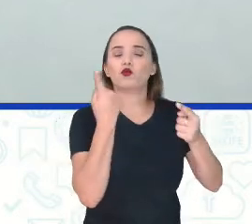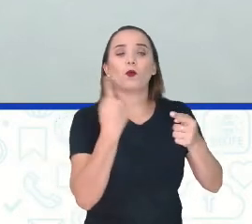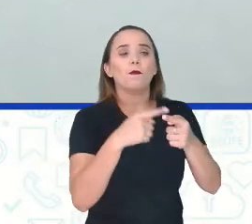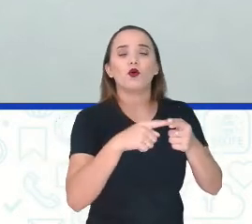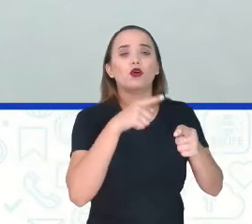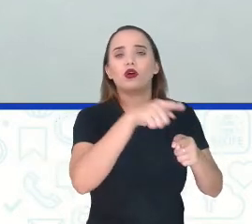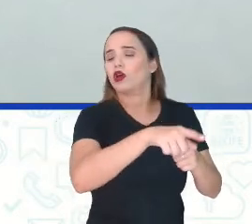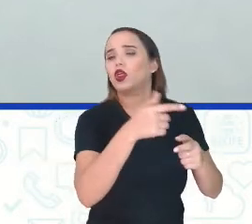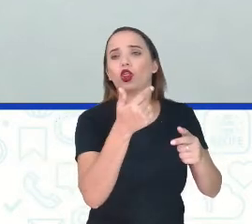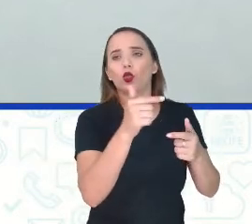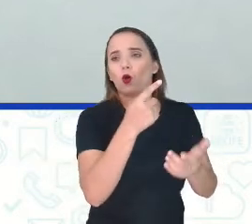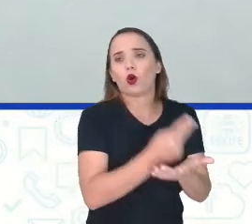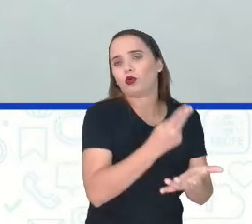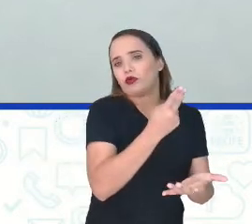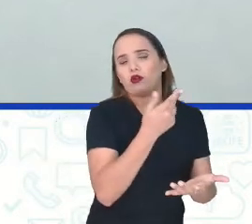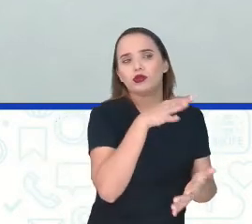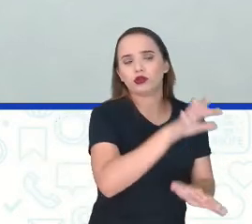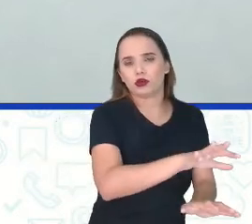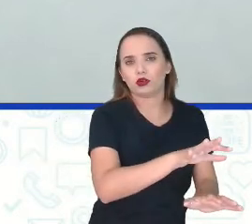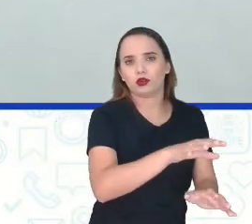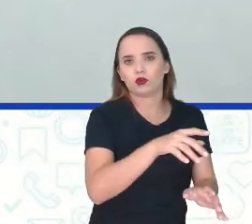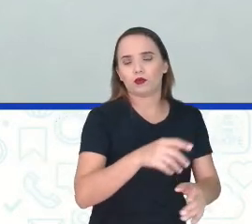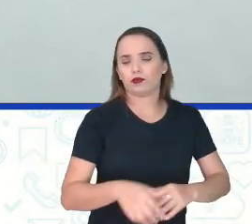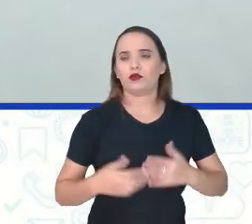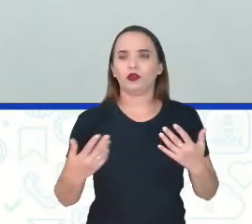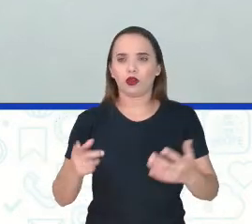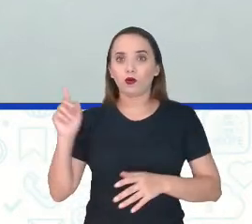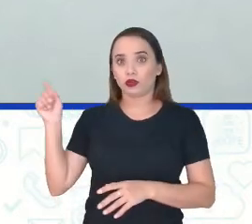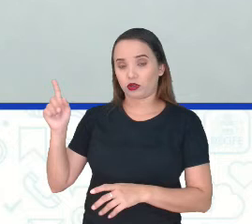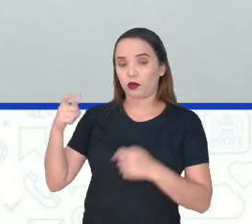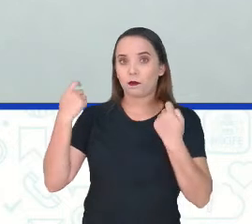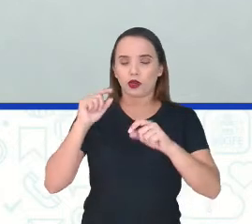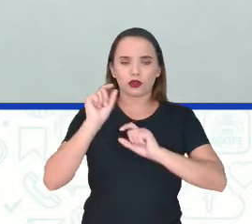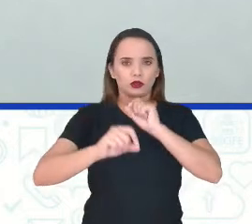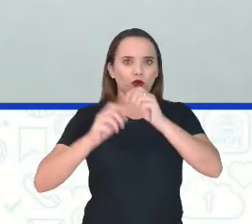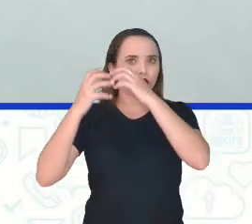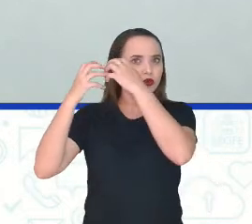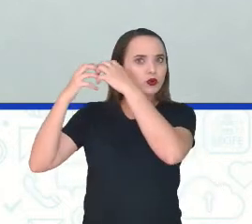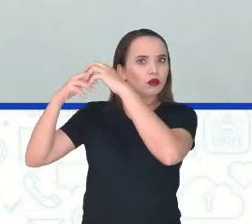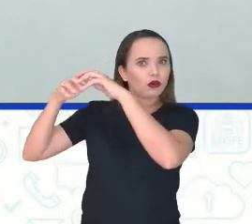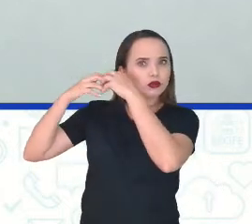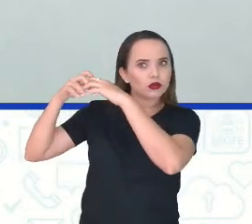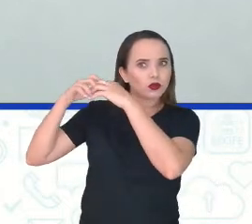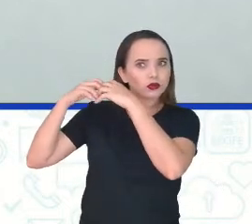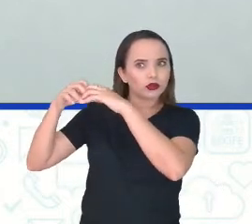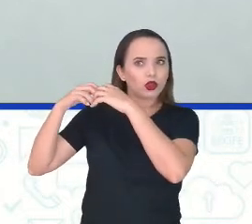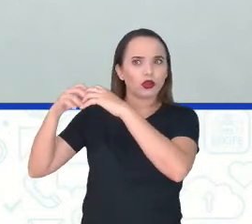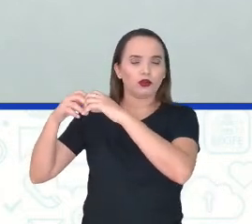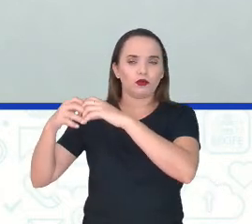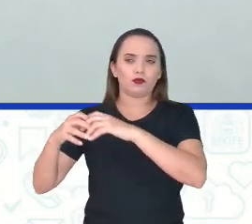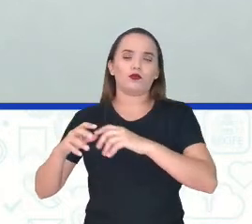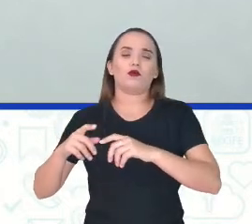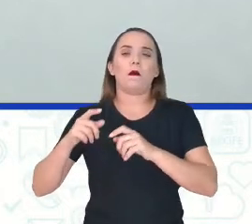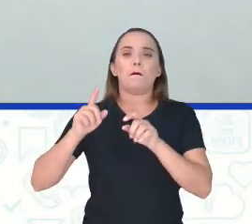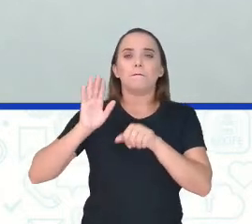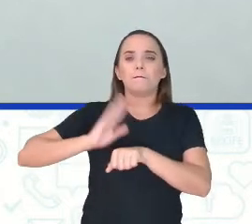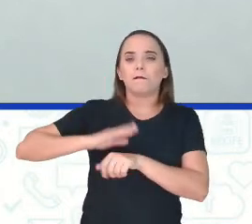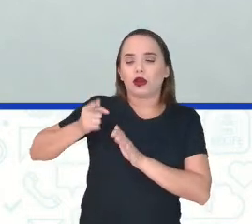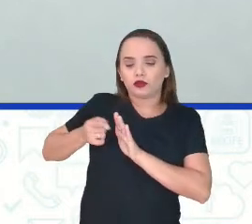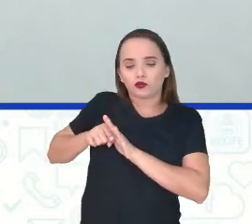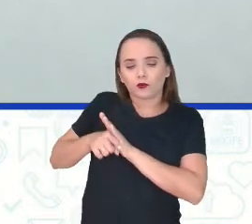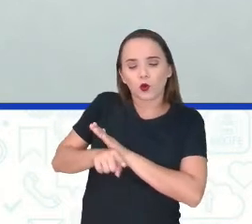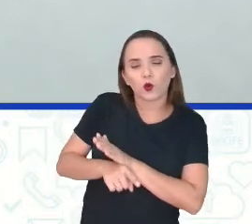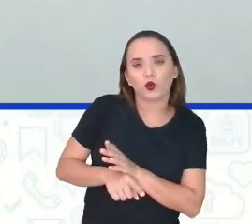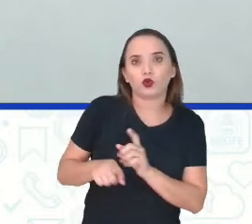esse modelo aqui é um pouco mais complexo, exige um raciocínio e assim mais afiado e